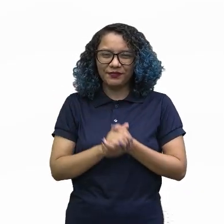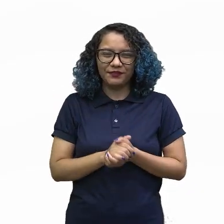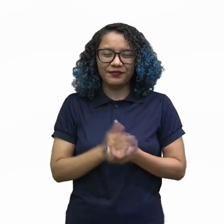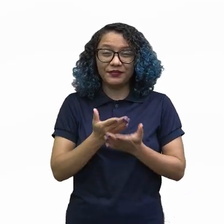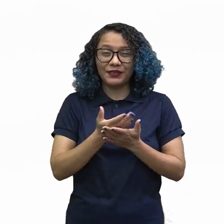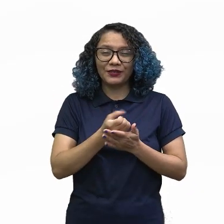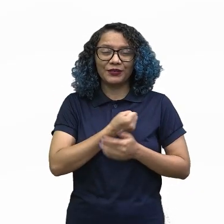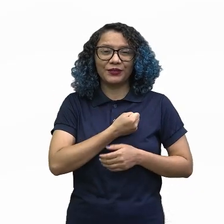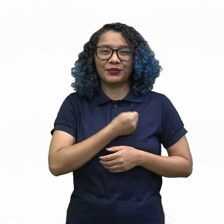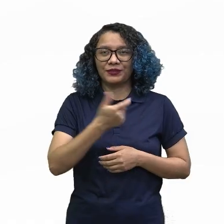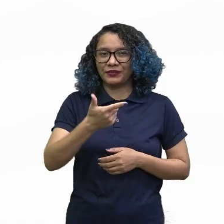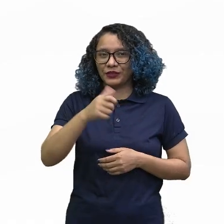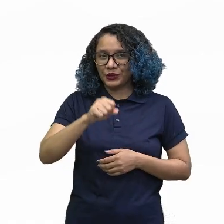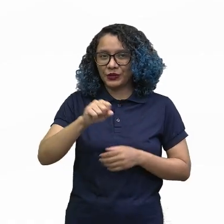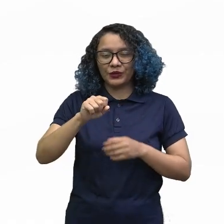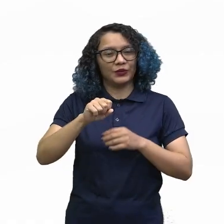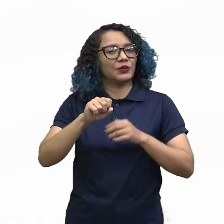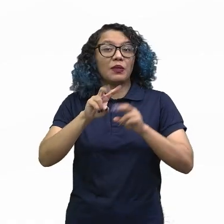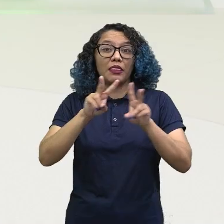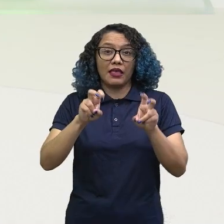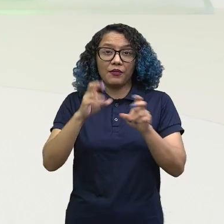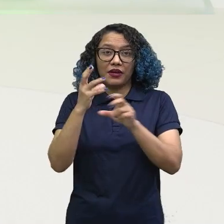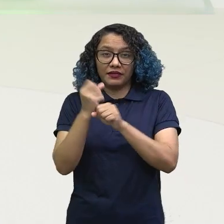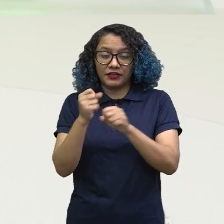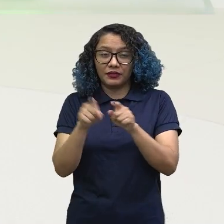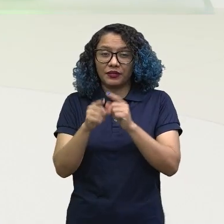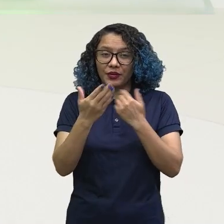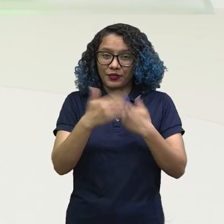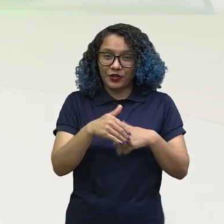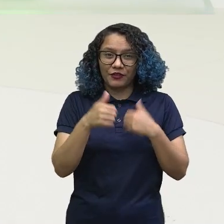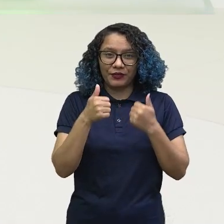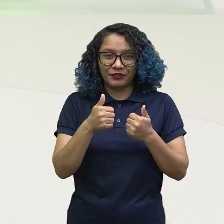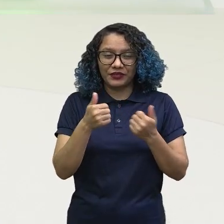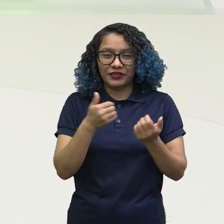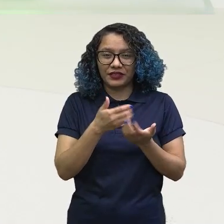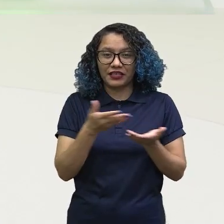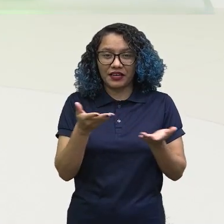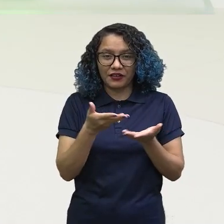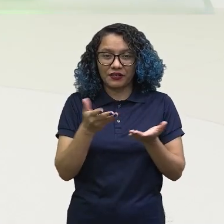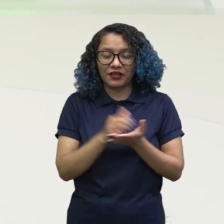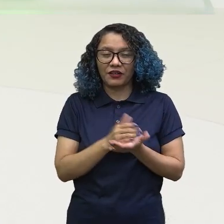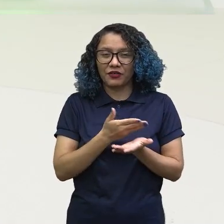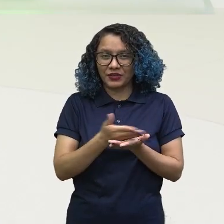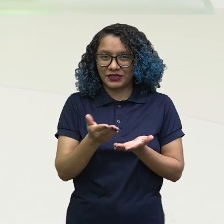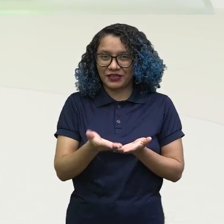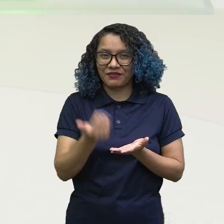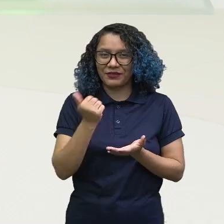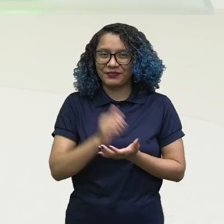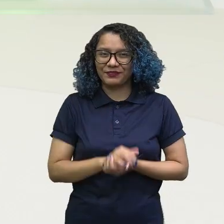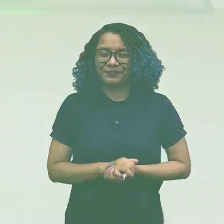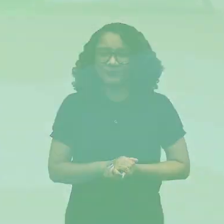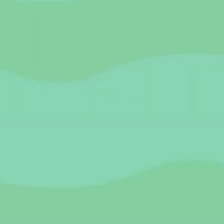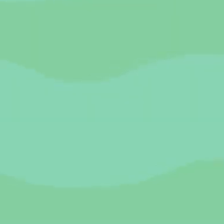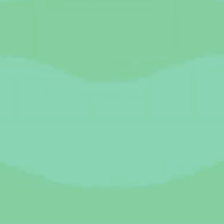Aula 28, revisão e avaliação. E agora sim, vamos a